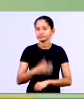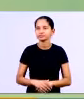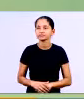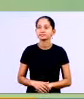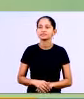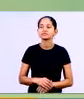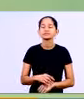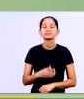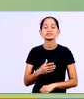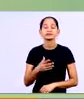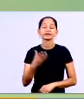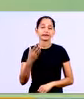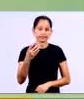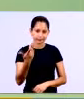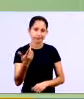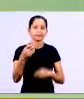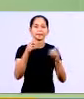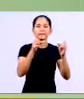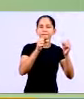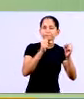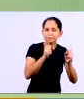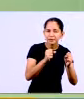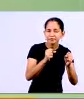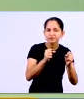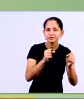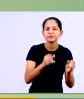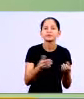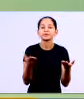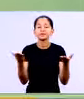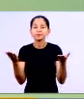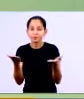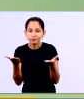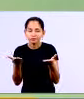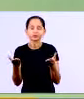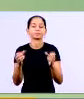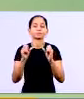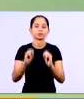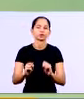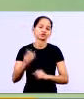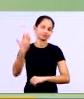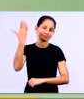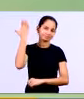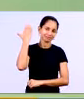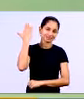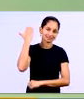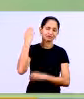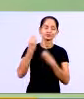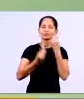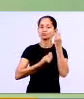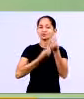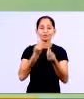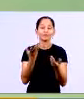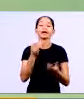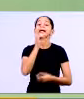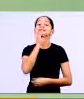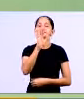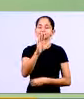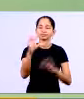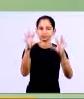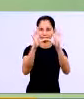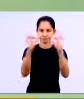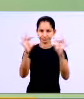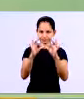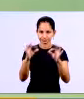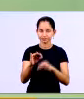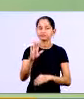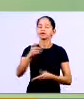o pode e o pode, um se refere a presente, um se refere a passado. Mas, por exemplo, se eu falo assim, se